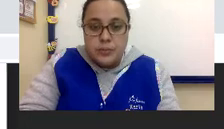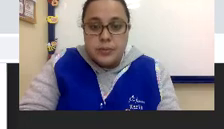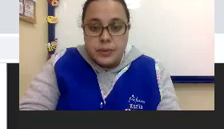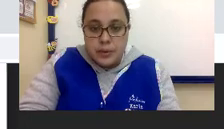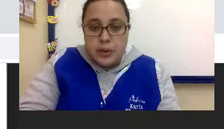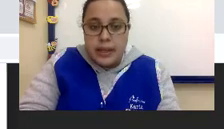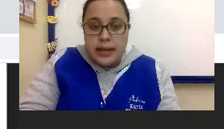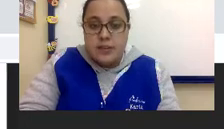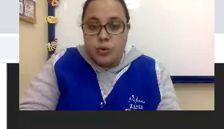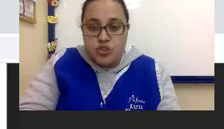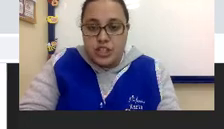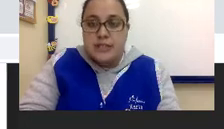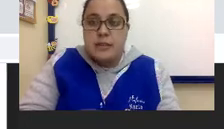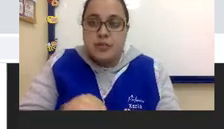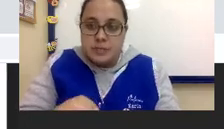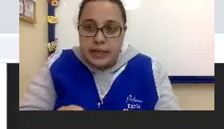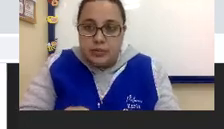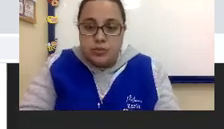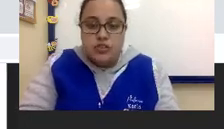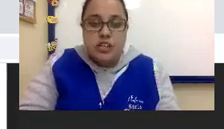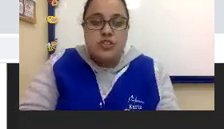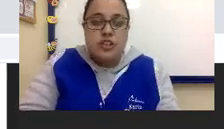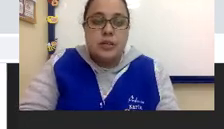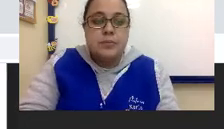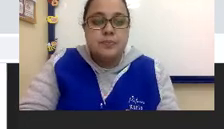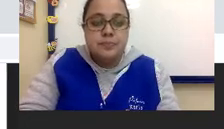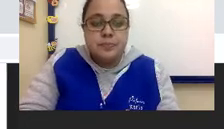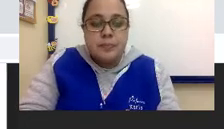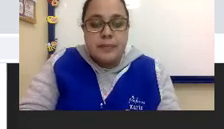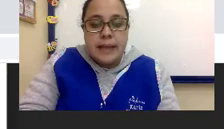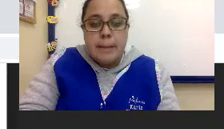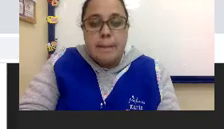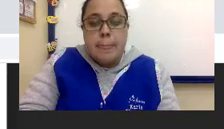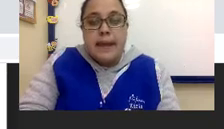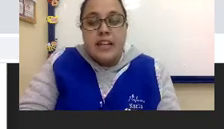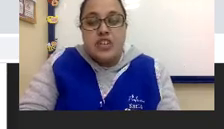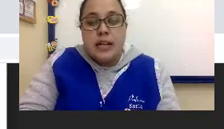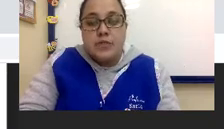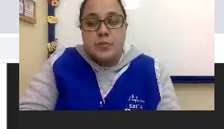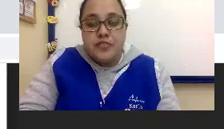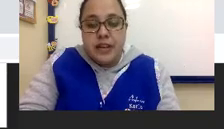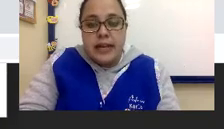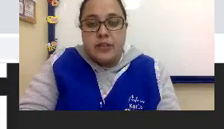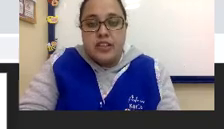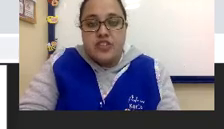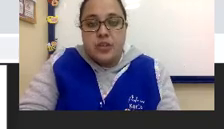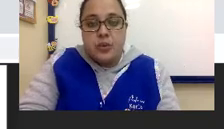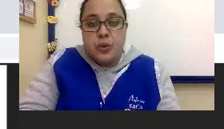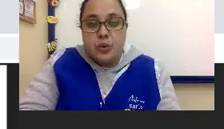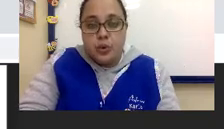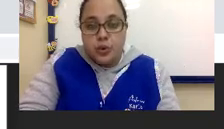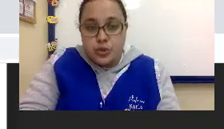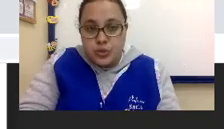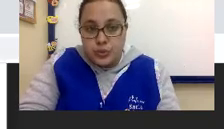encontro, ok? São continhas, a Pro vai explicar tudo direitinho, tá? E chegamos, por fim, aí no